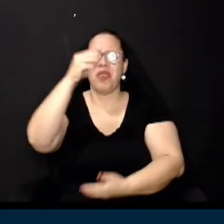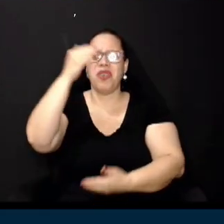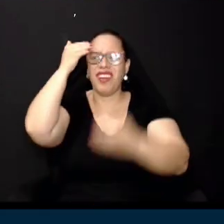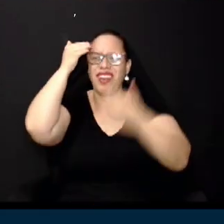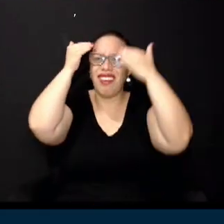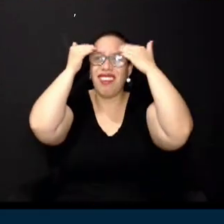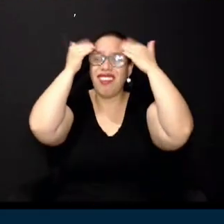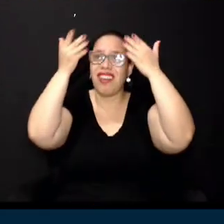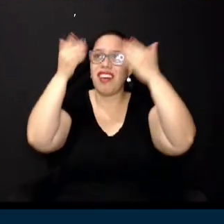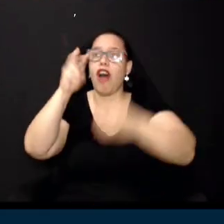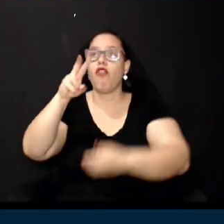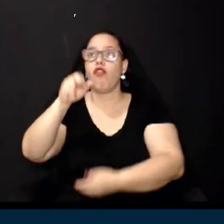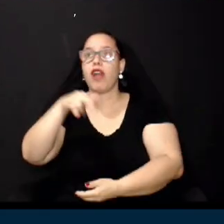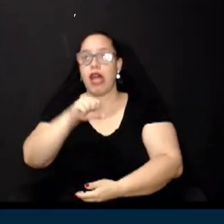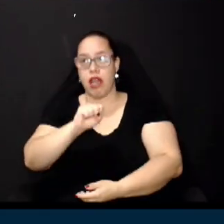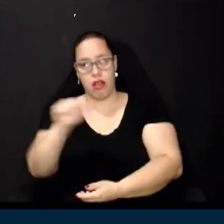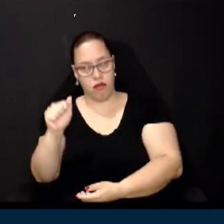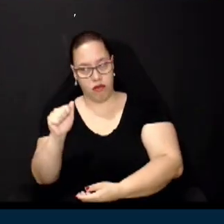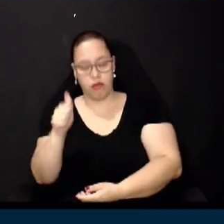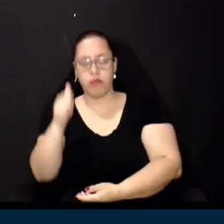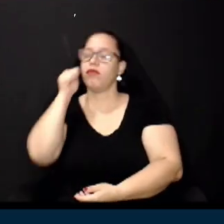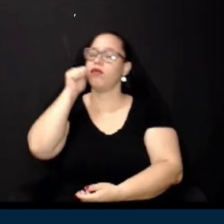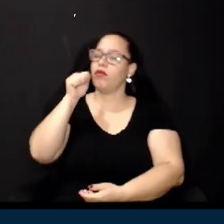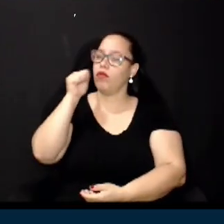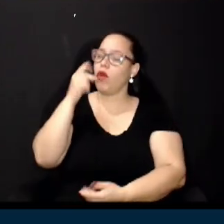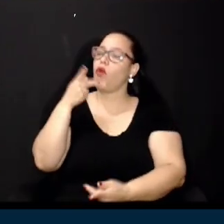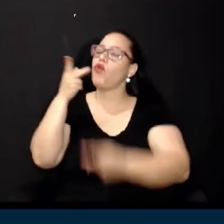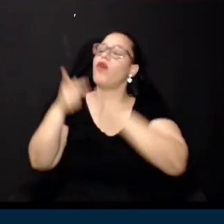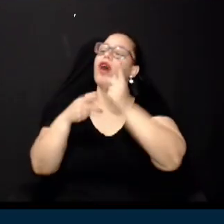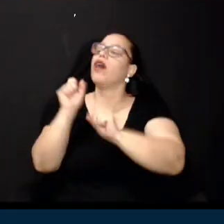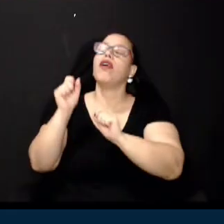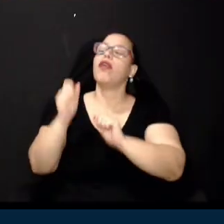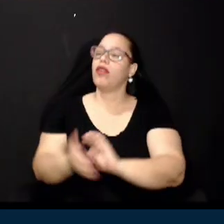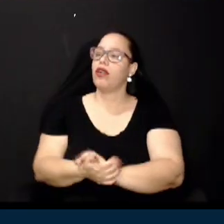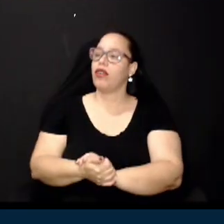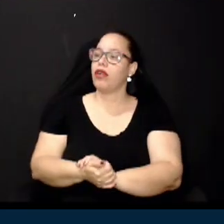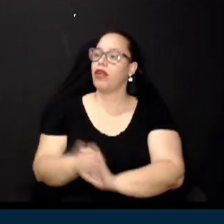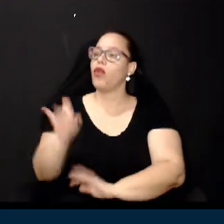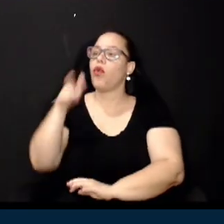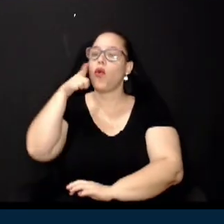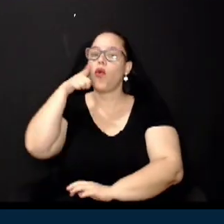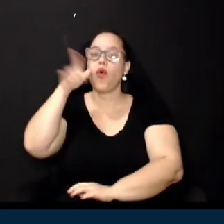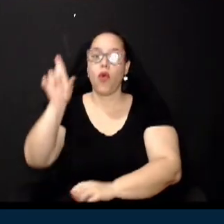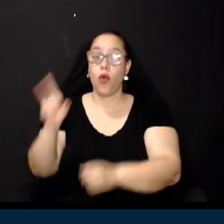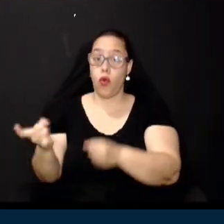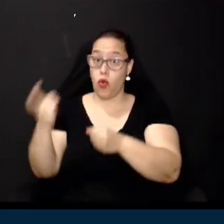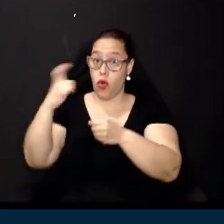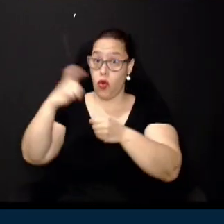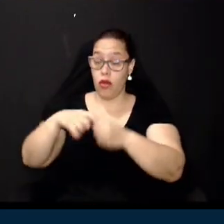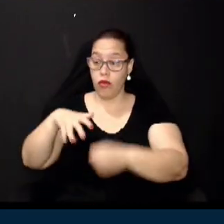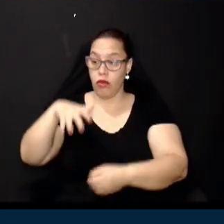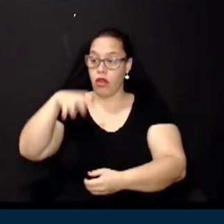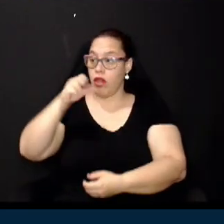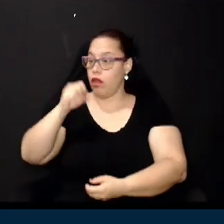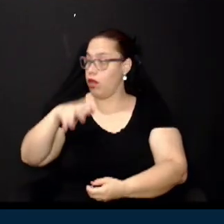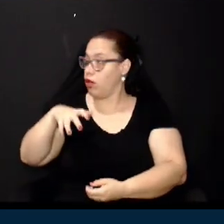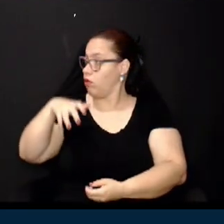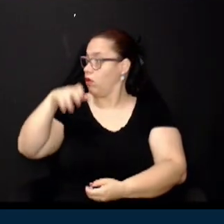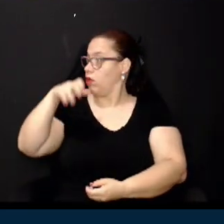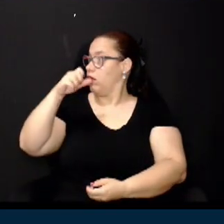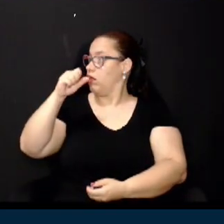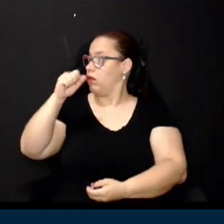Vanessa, muitas mulheres relatam que só conseguem voltar a respirar, olha que profundo isso, voltar